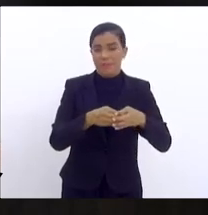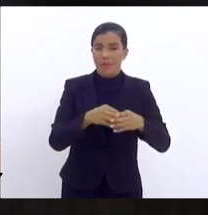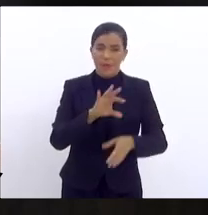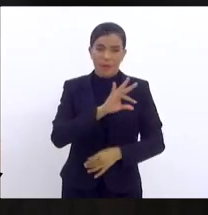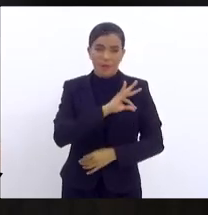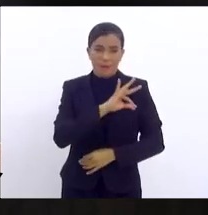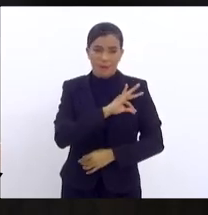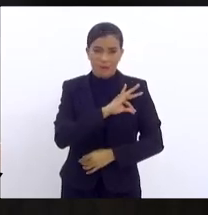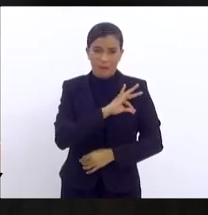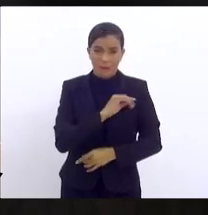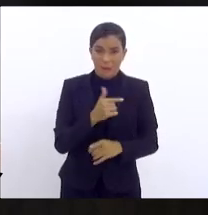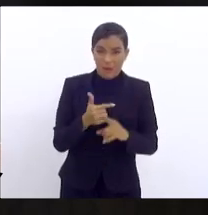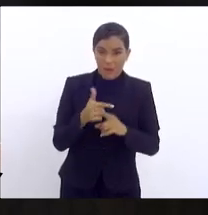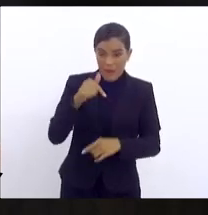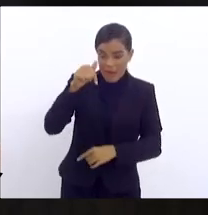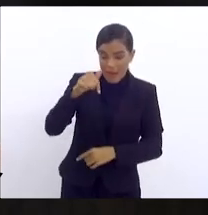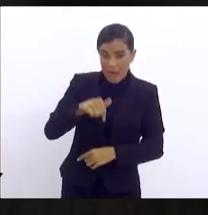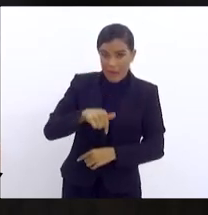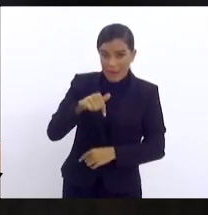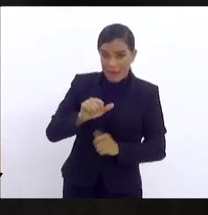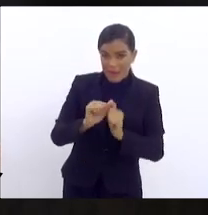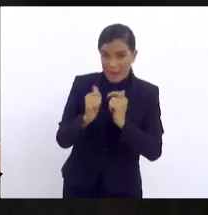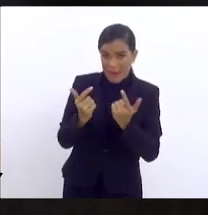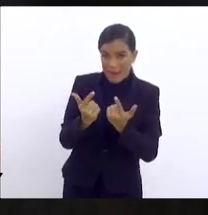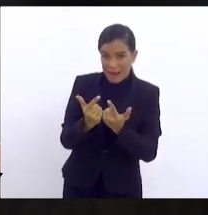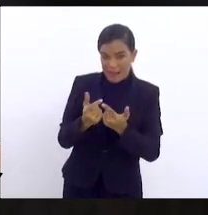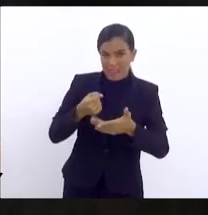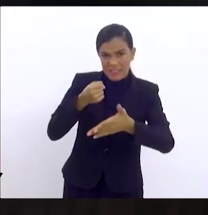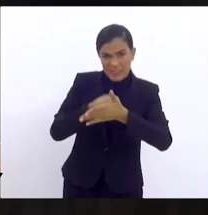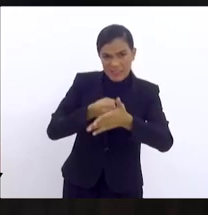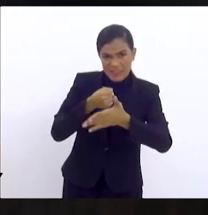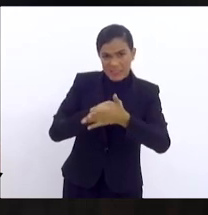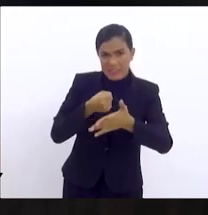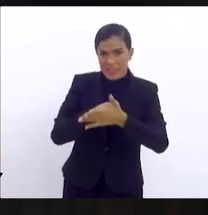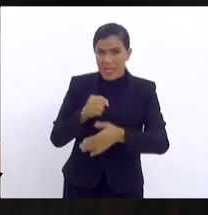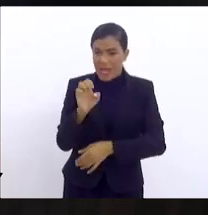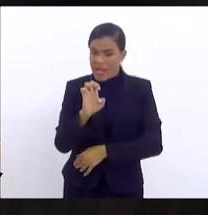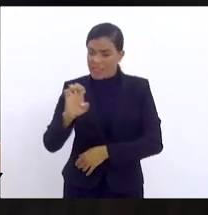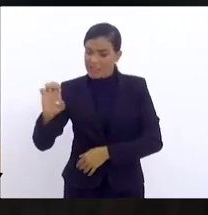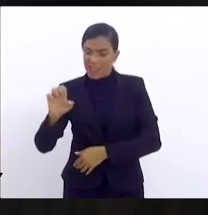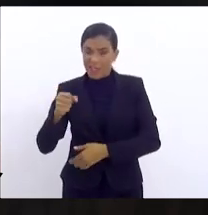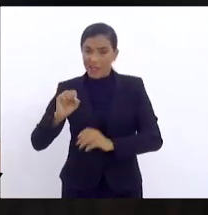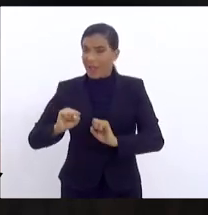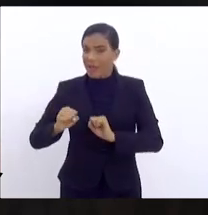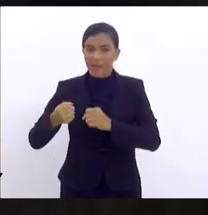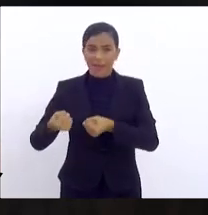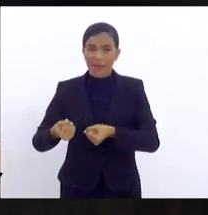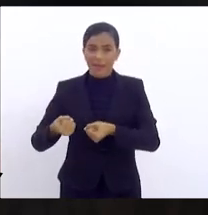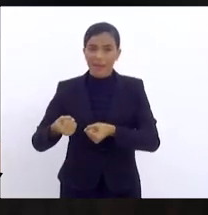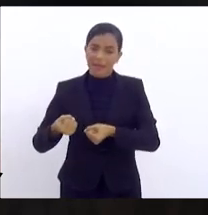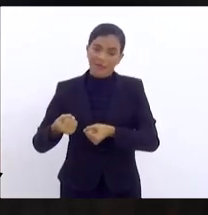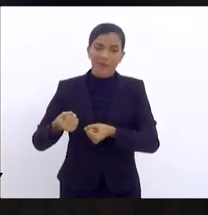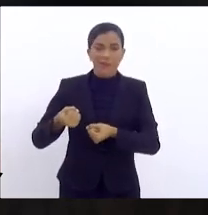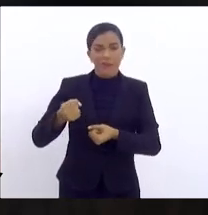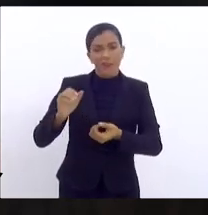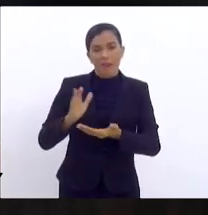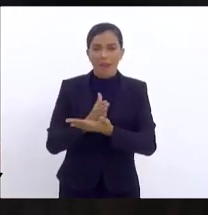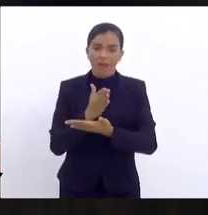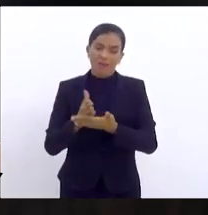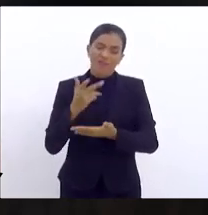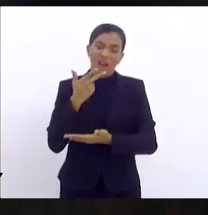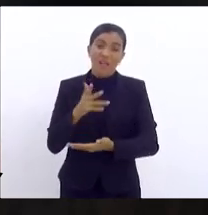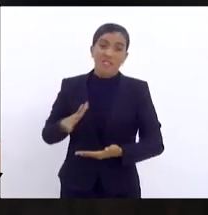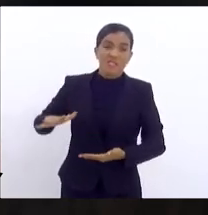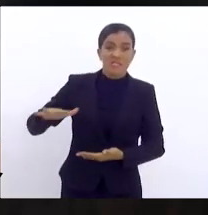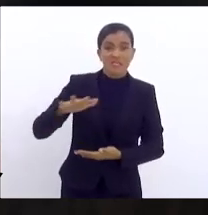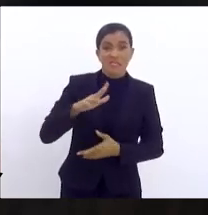exatamente aqui que veio o embate é que a esquerda normalmente defende muita das vezes eu não vou dizer numa